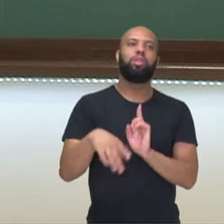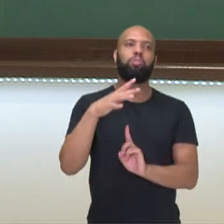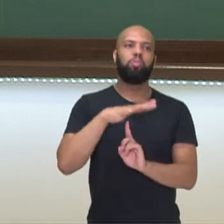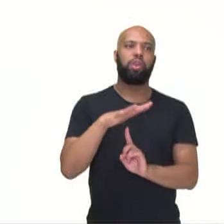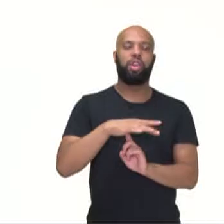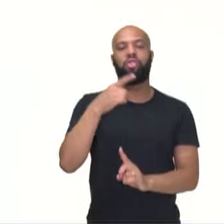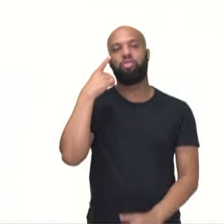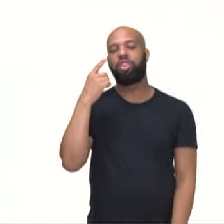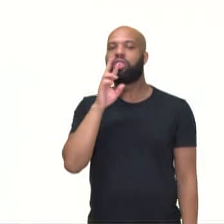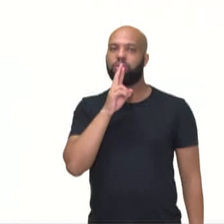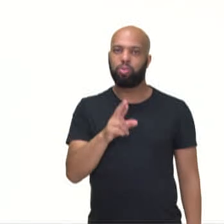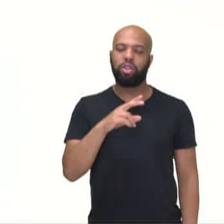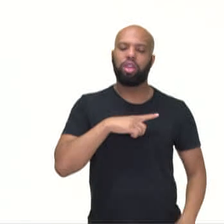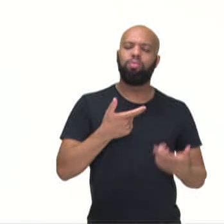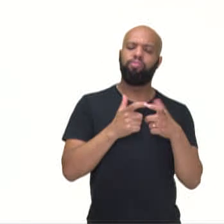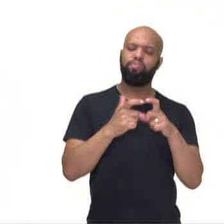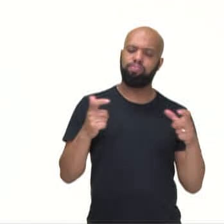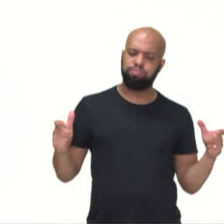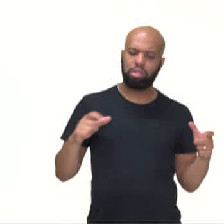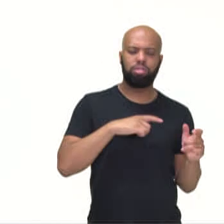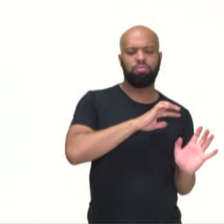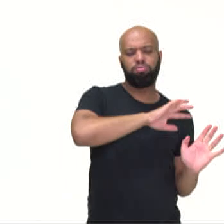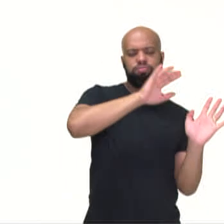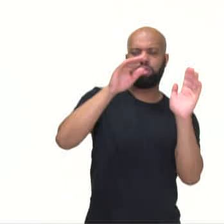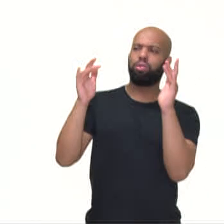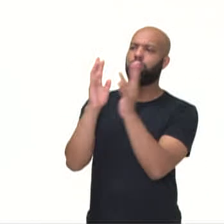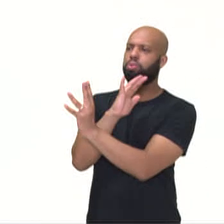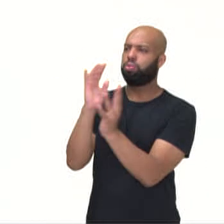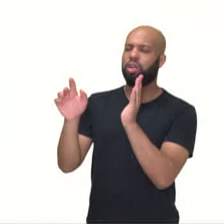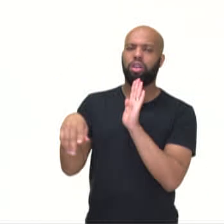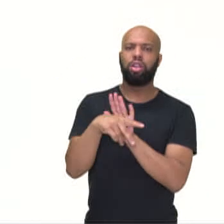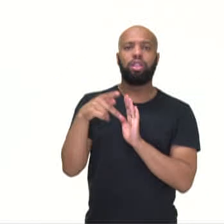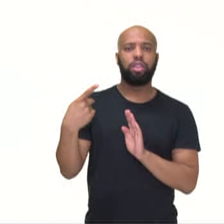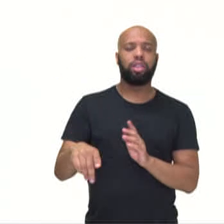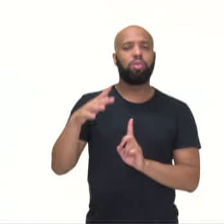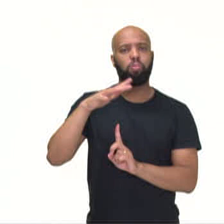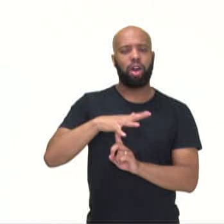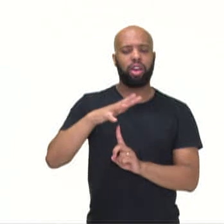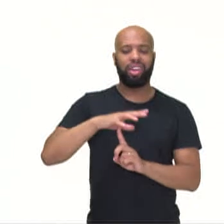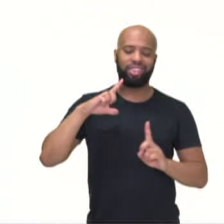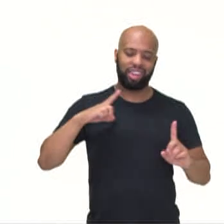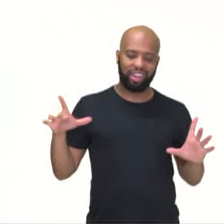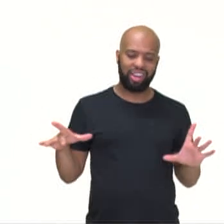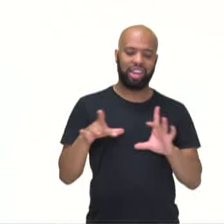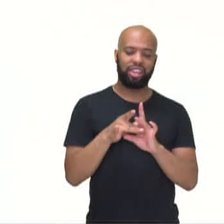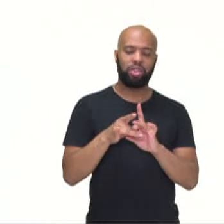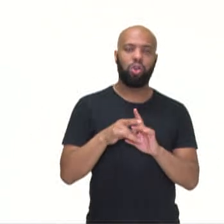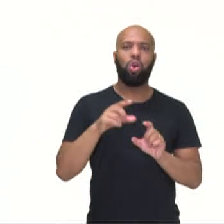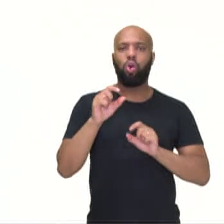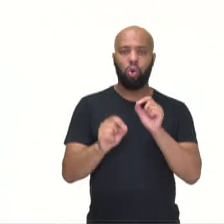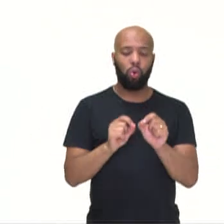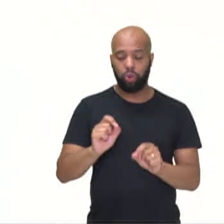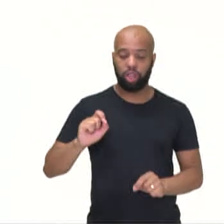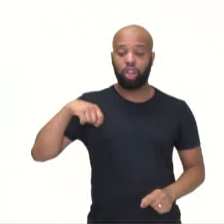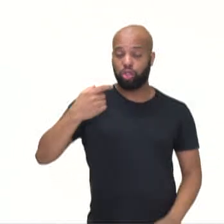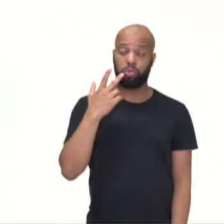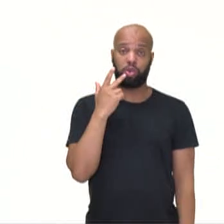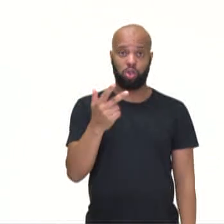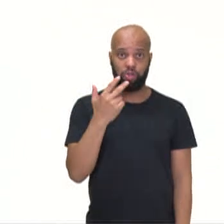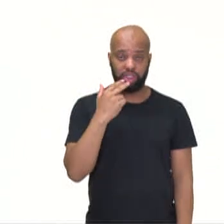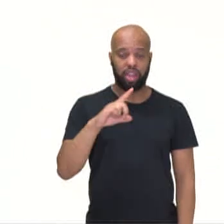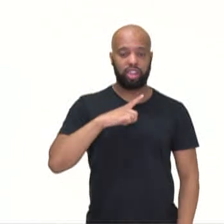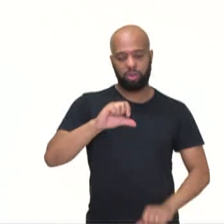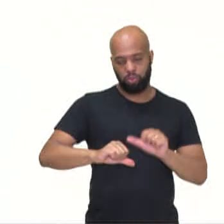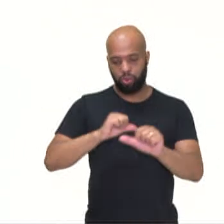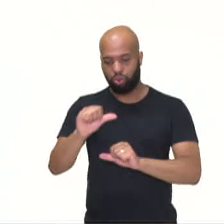Então, olha lá. A crescente urbanização no estado do Paraná, ele está associado ao processo de modernização e de reordenamento da